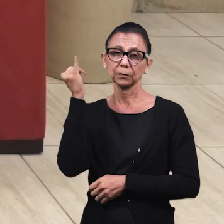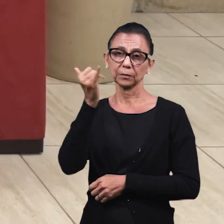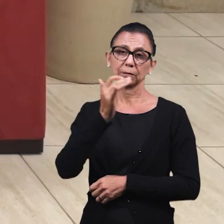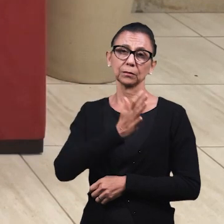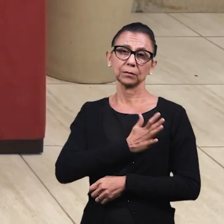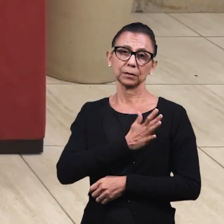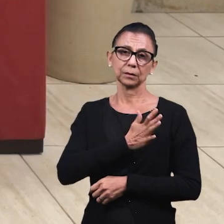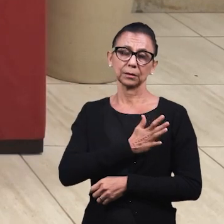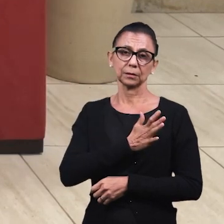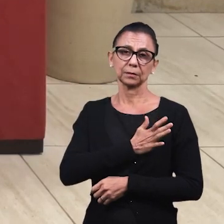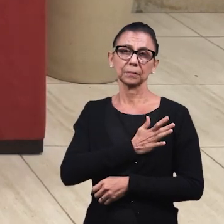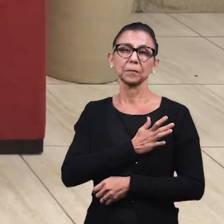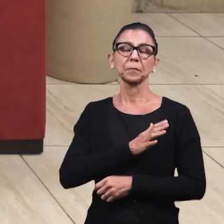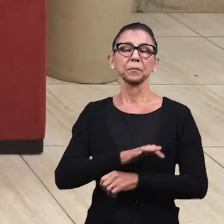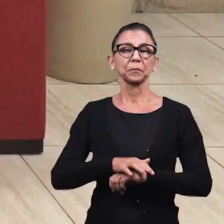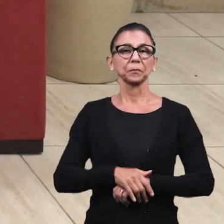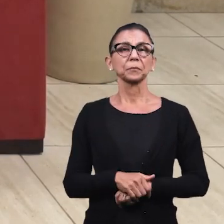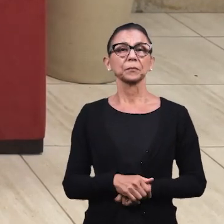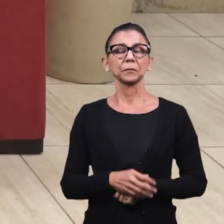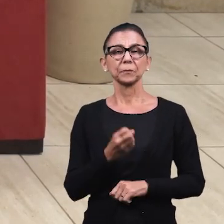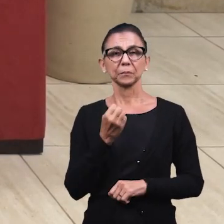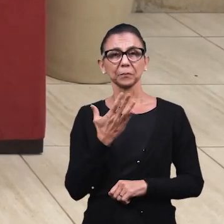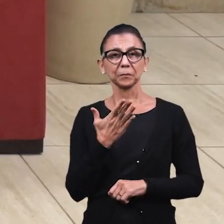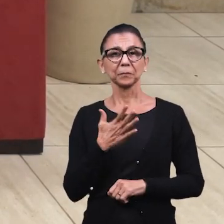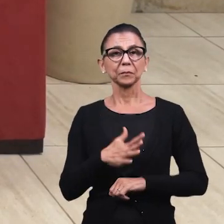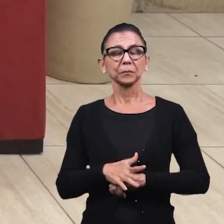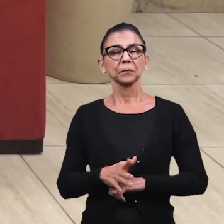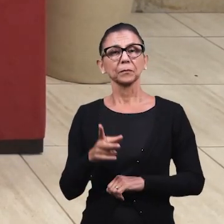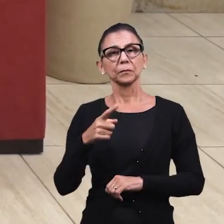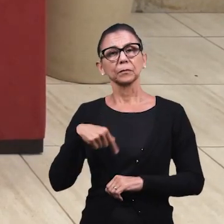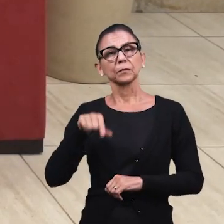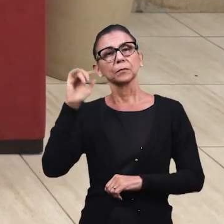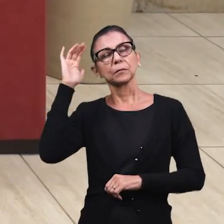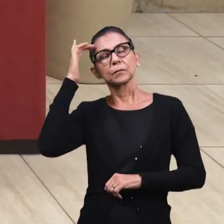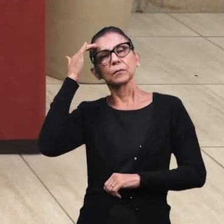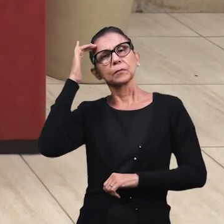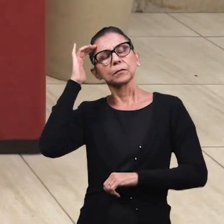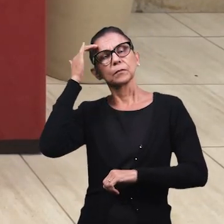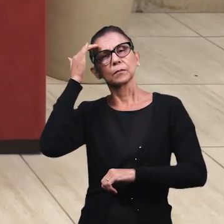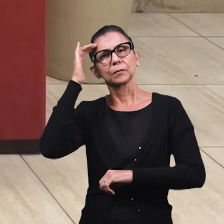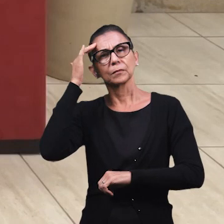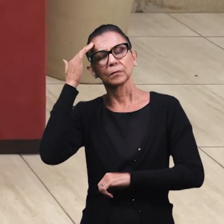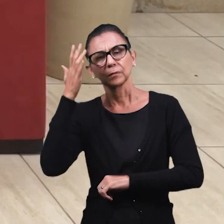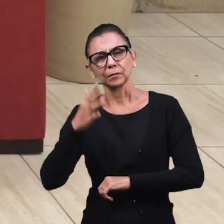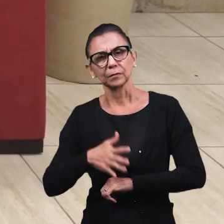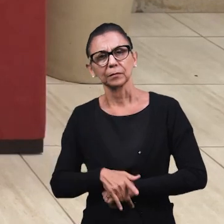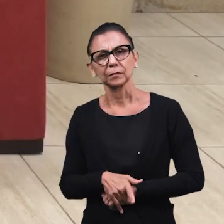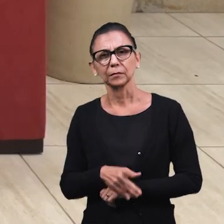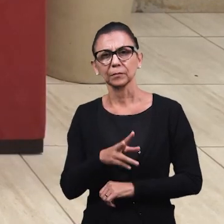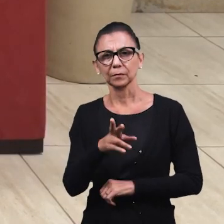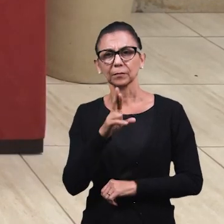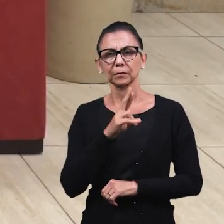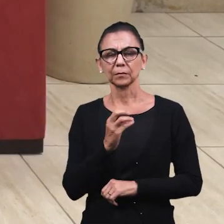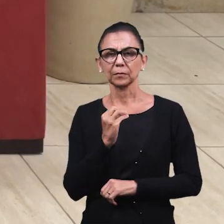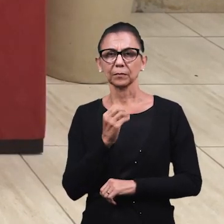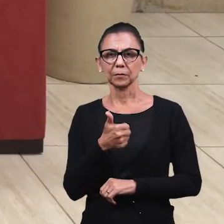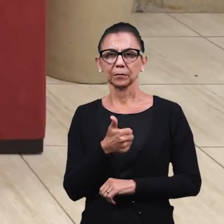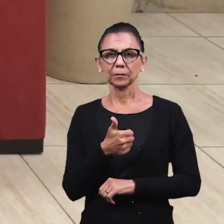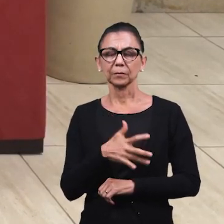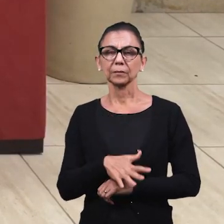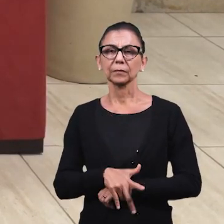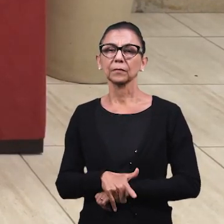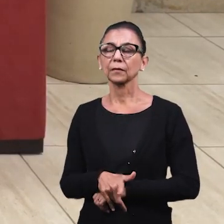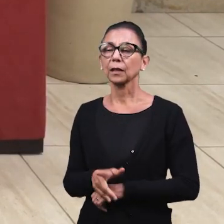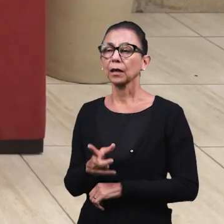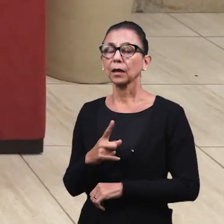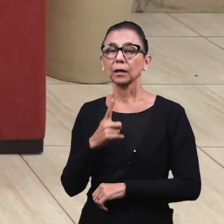homem, poder falar com o homem. Nós entendemos essas colocações muito boas, são notáveis. Muito bom. E